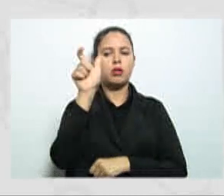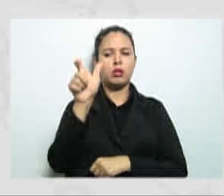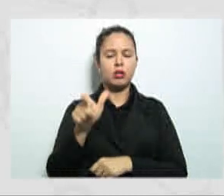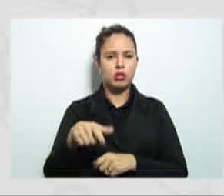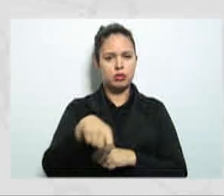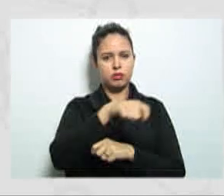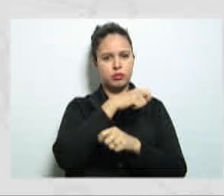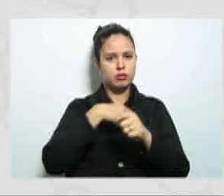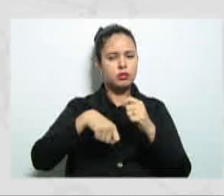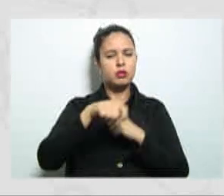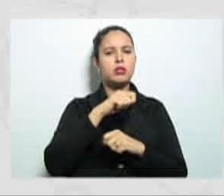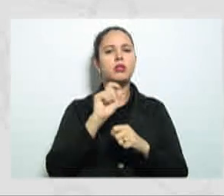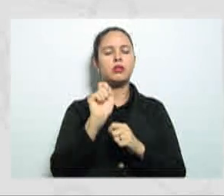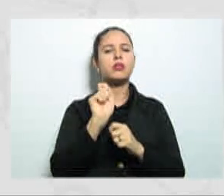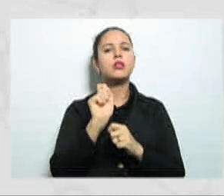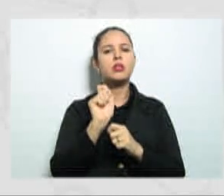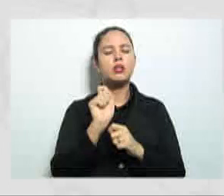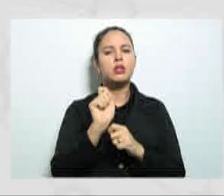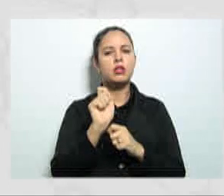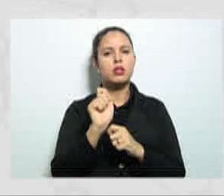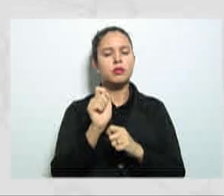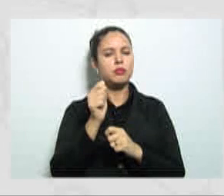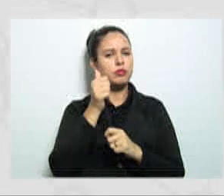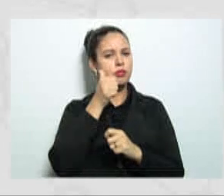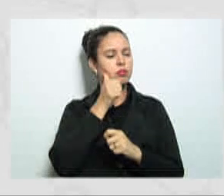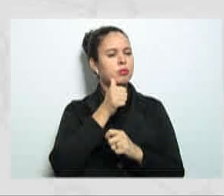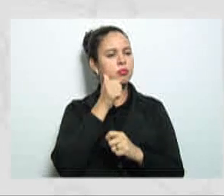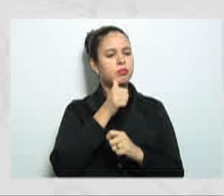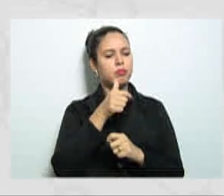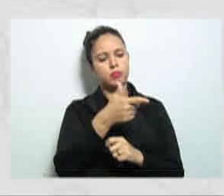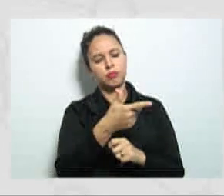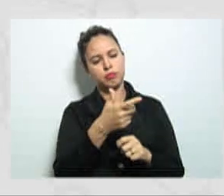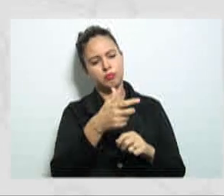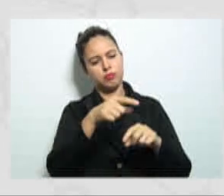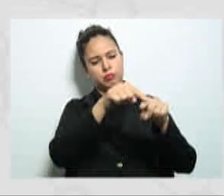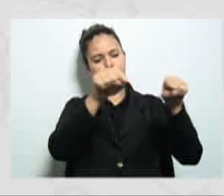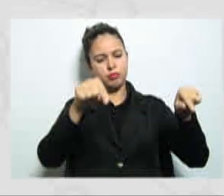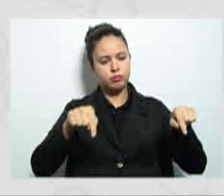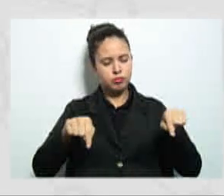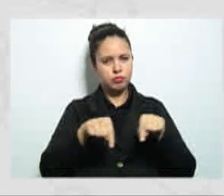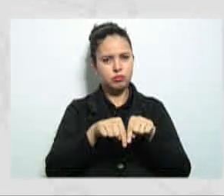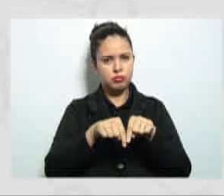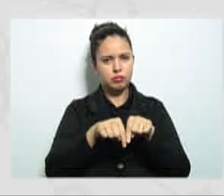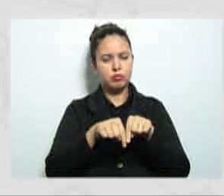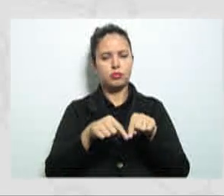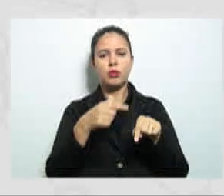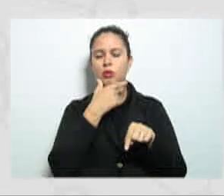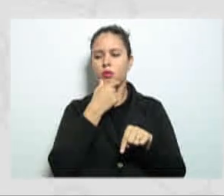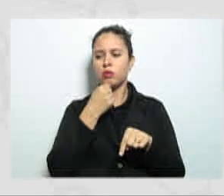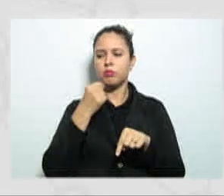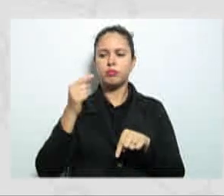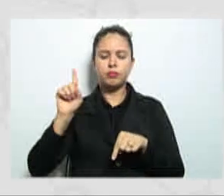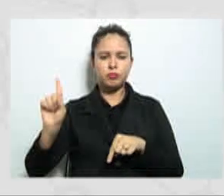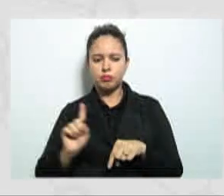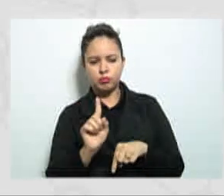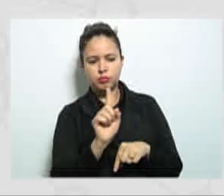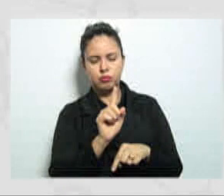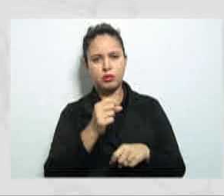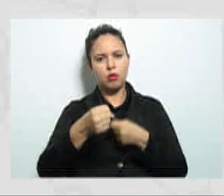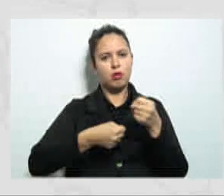mão, veio dizer-lhe que a senhora estava na sala das tapeçarias. Carlos entrou e correu para